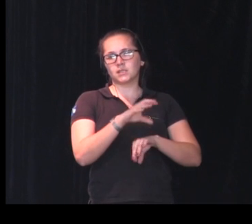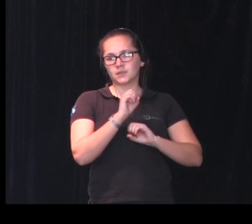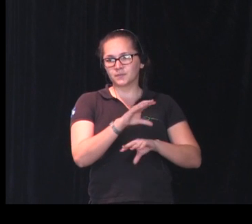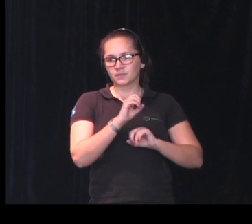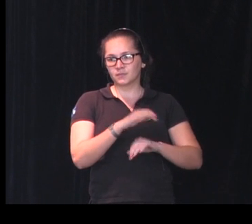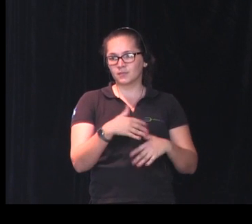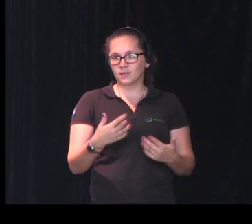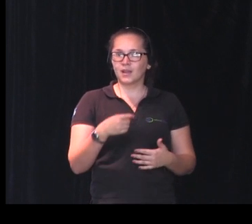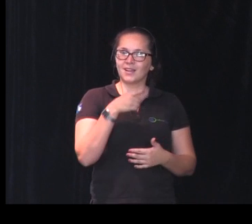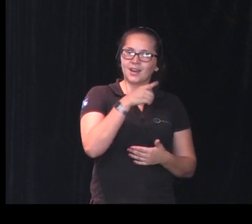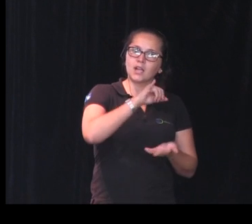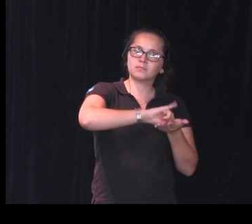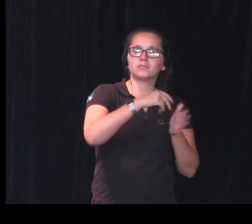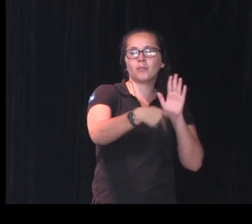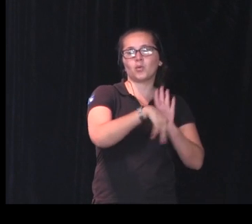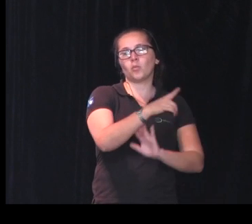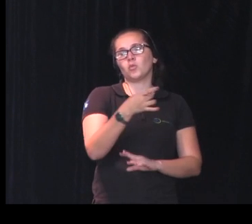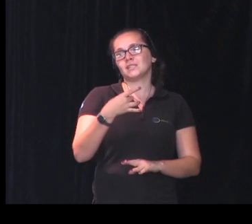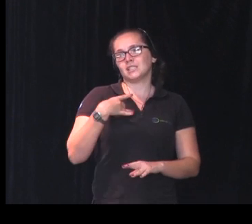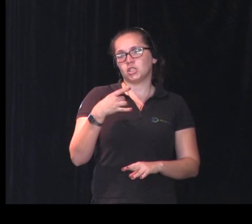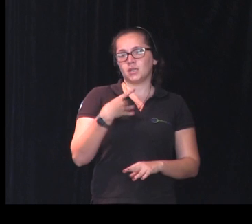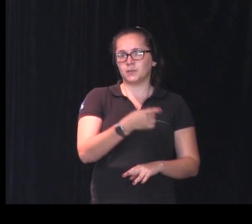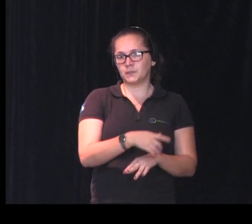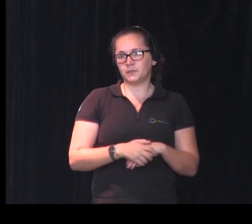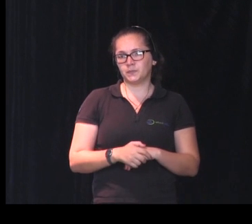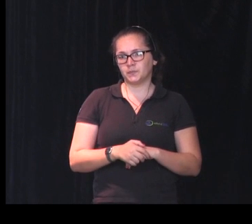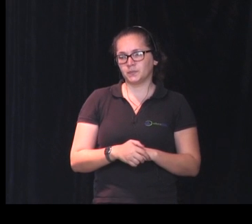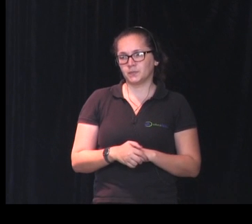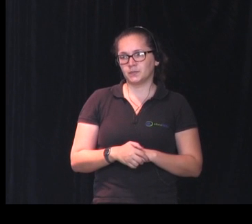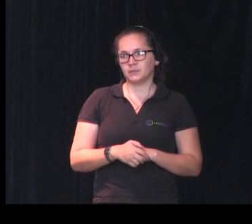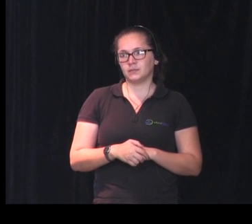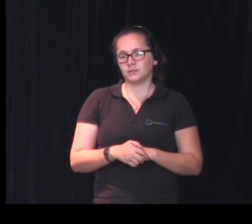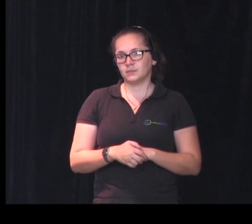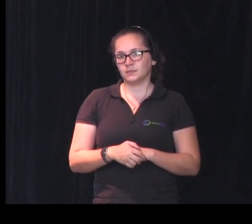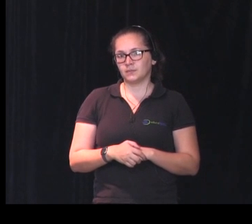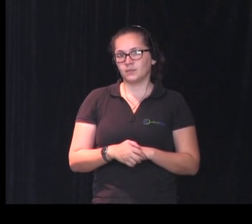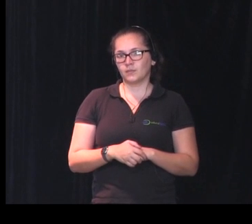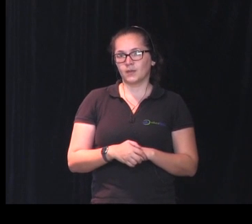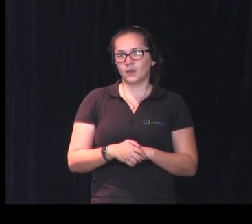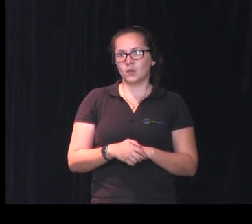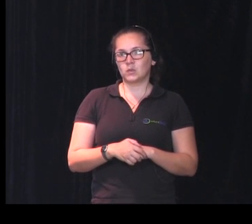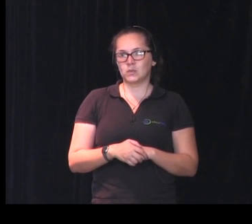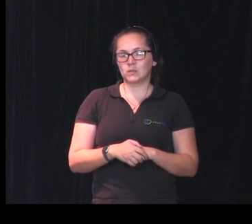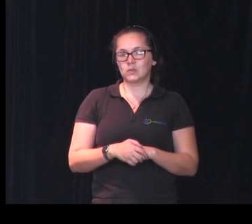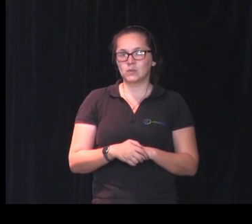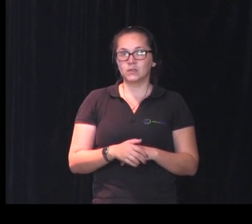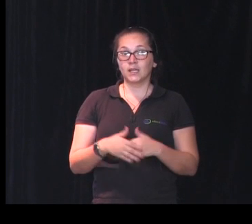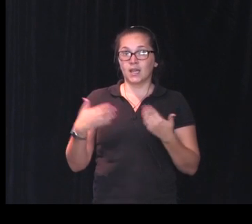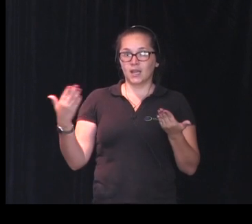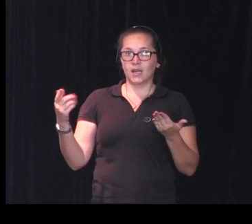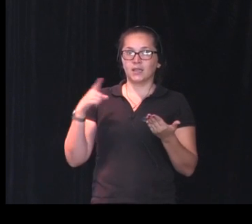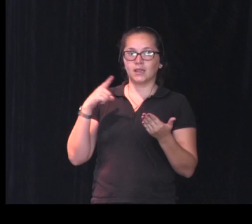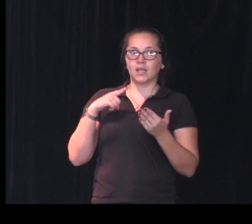dar aulas no Instituto de Santiago. E ficam de acordo, e Gay diz para o